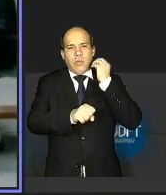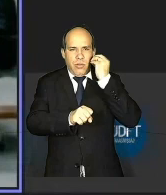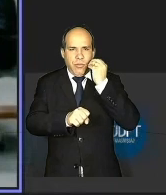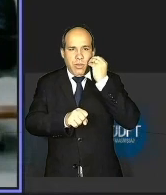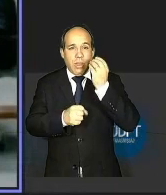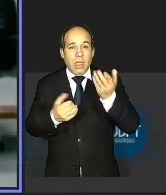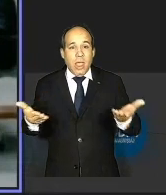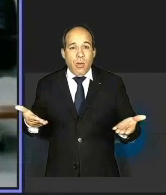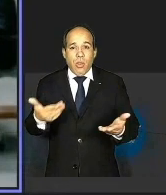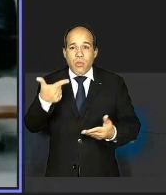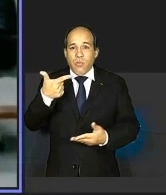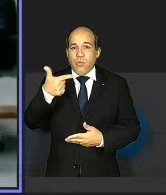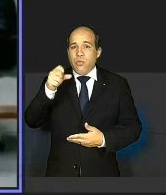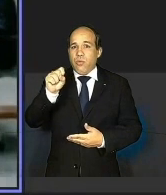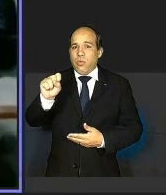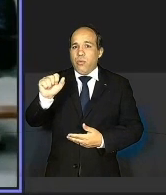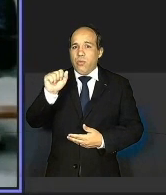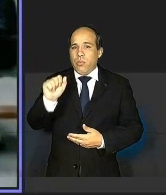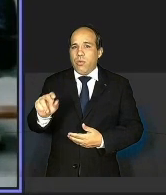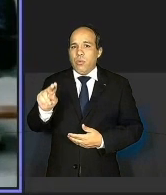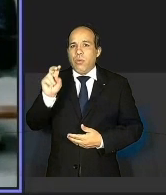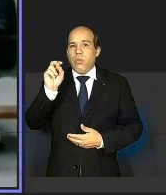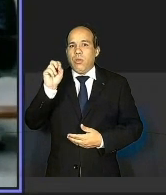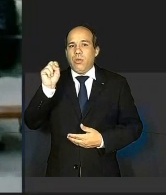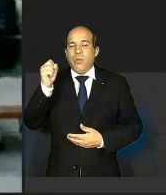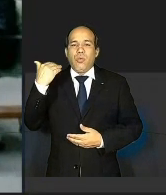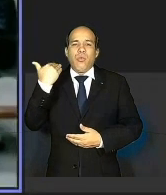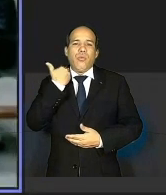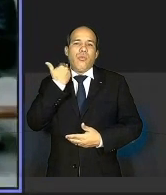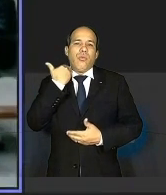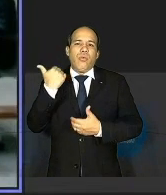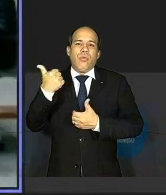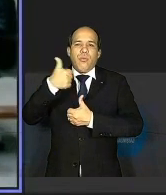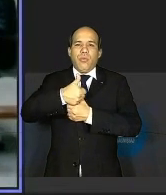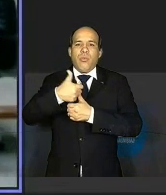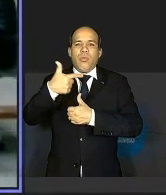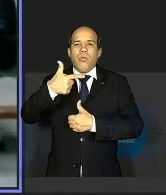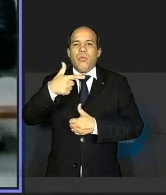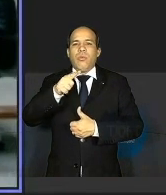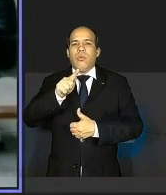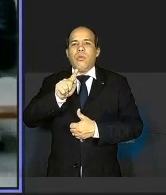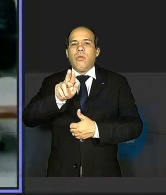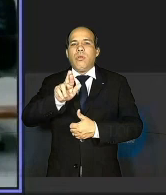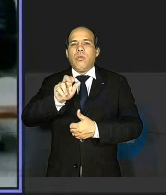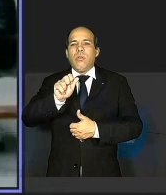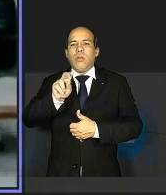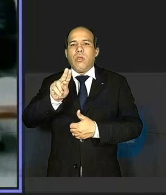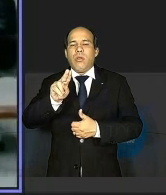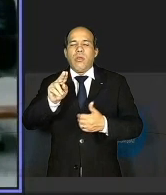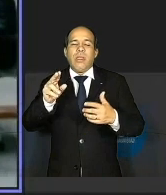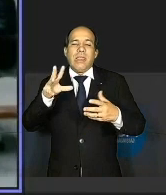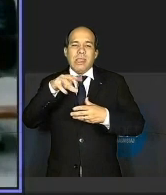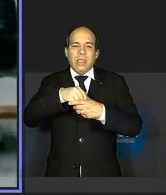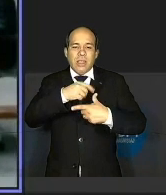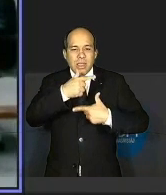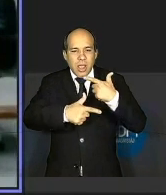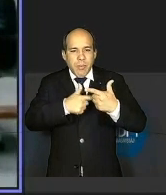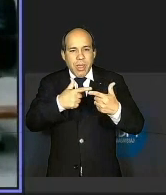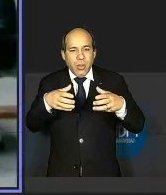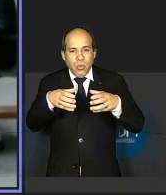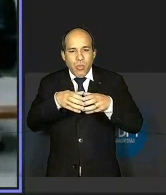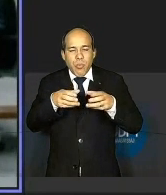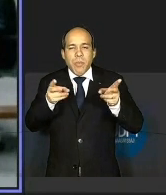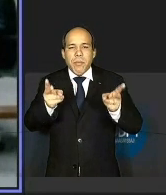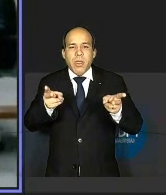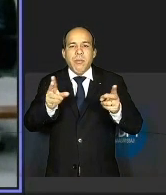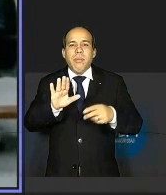carreira. Agora 28 anos como juiz substituto de segundo grau. É claro que as atividades na turma